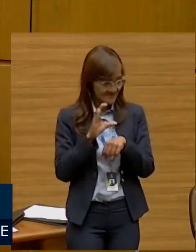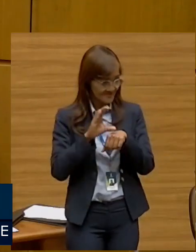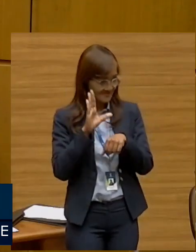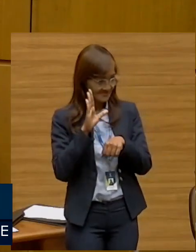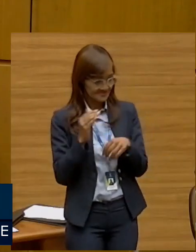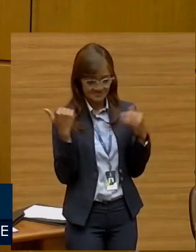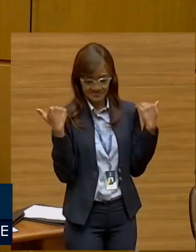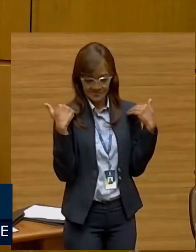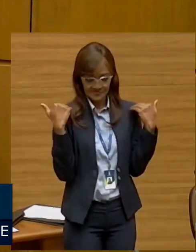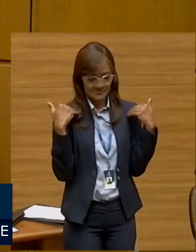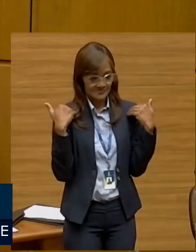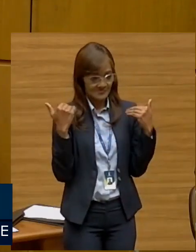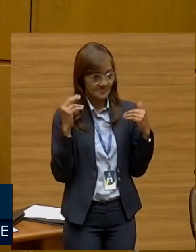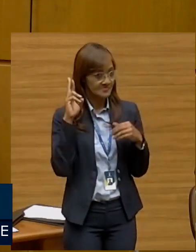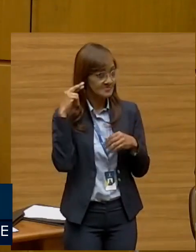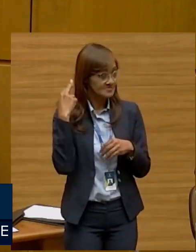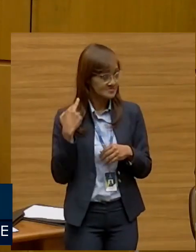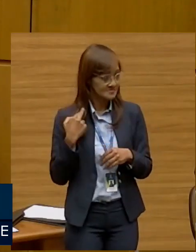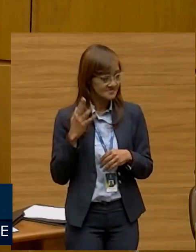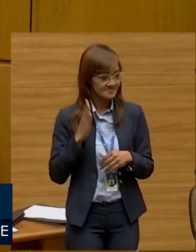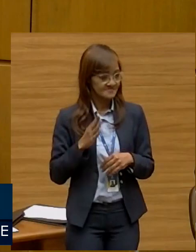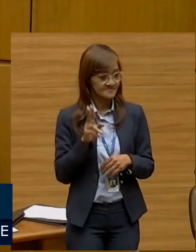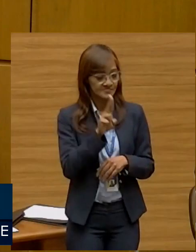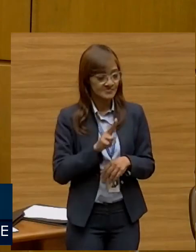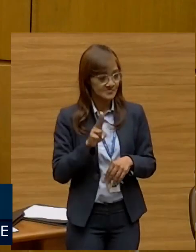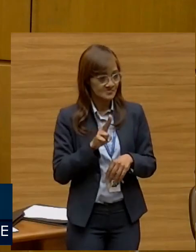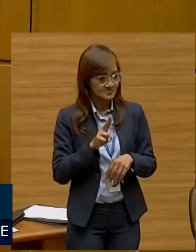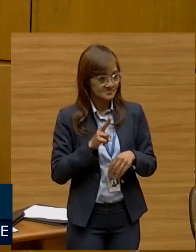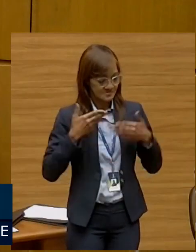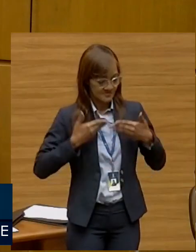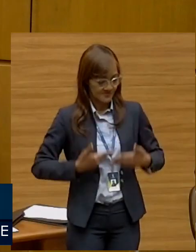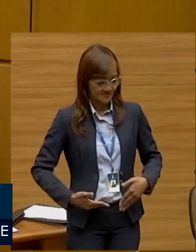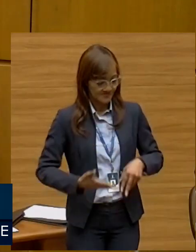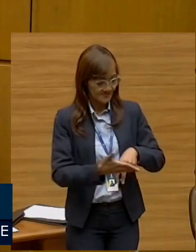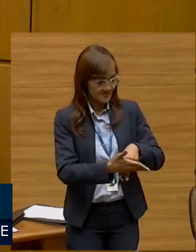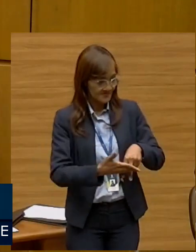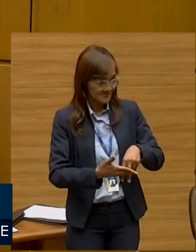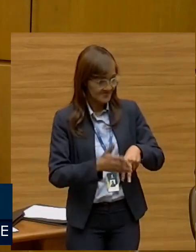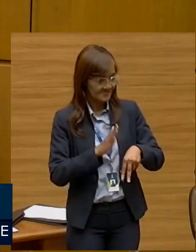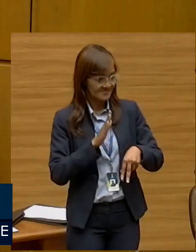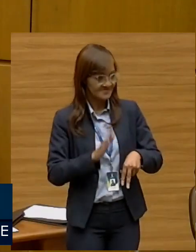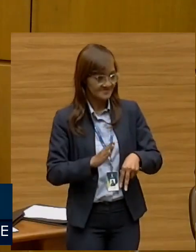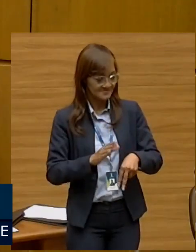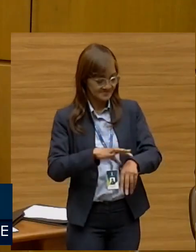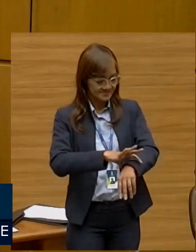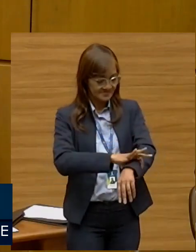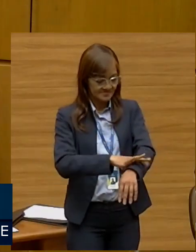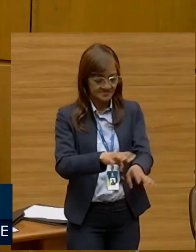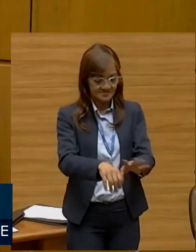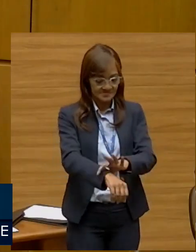ondulados. Estou vestindo um vestido de manga longa, com uma estampa